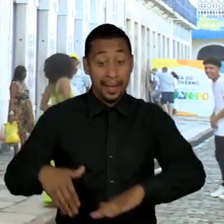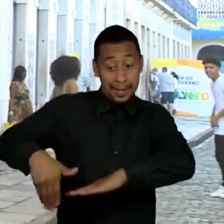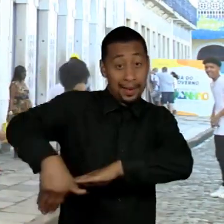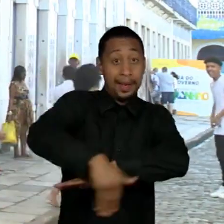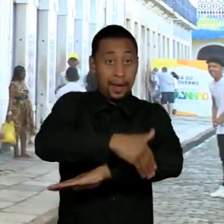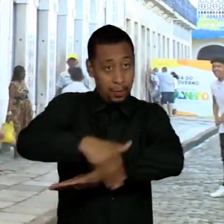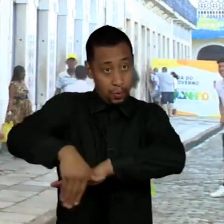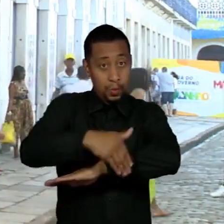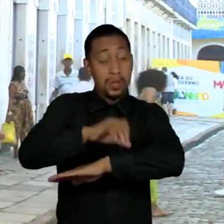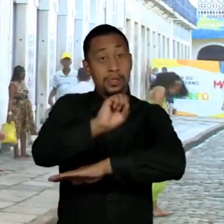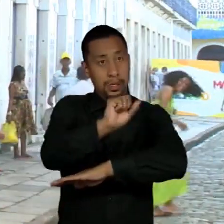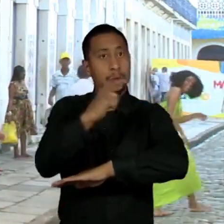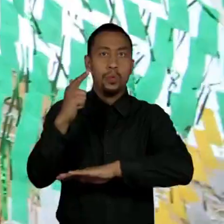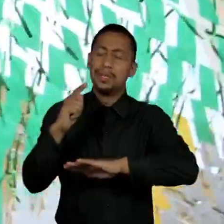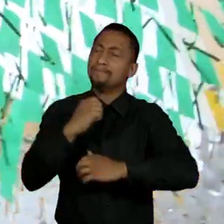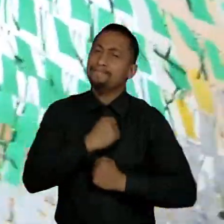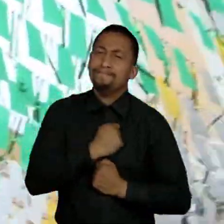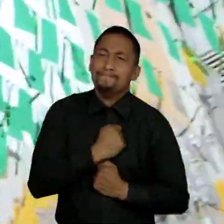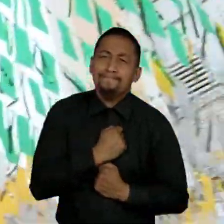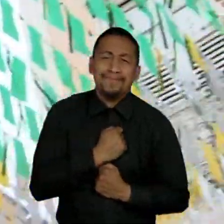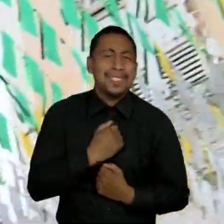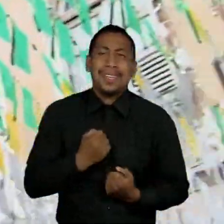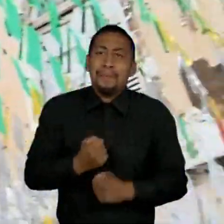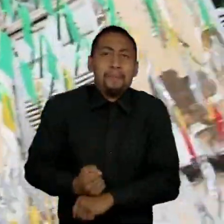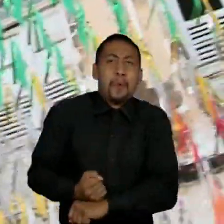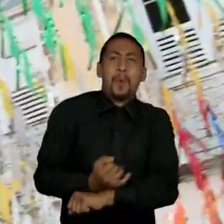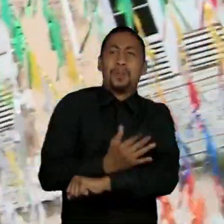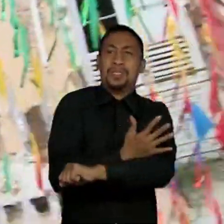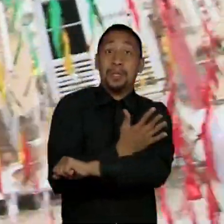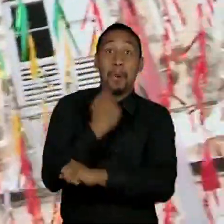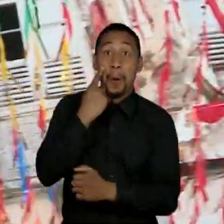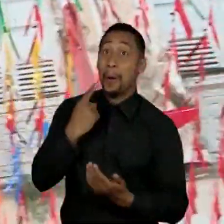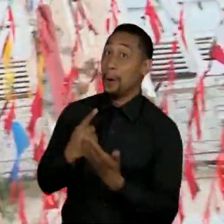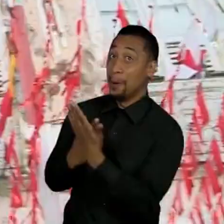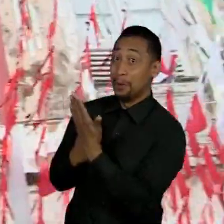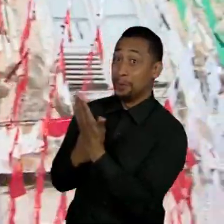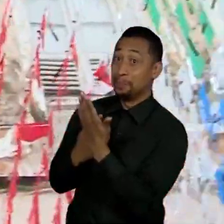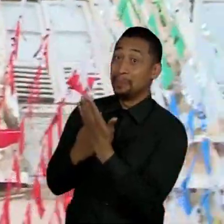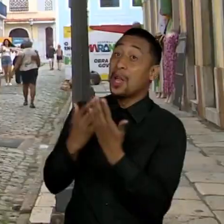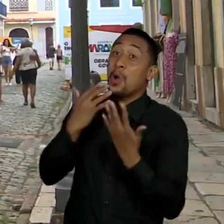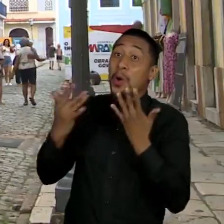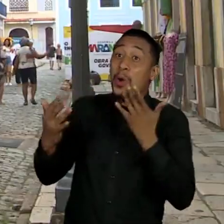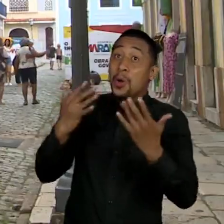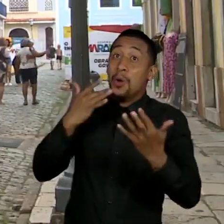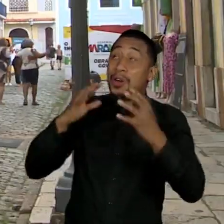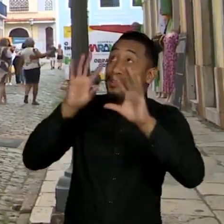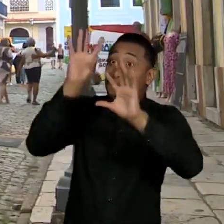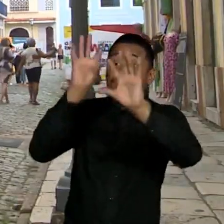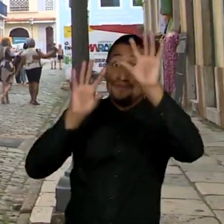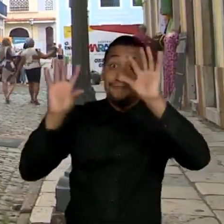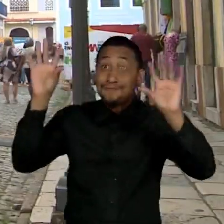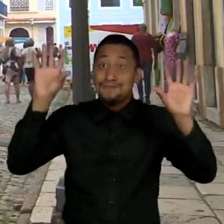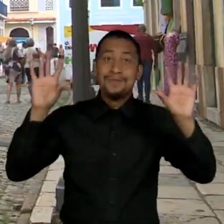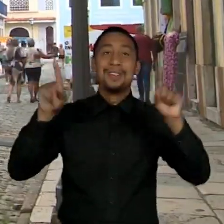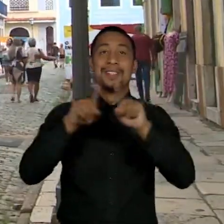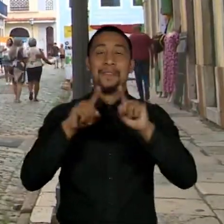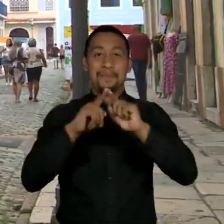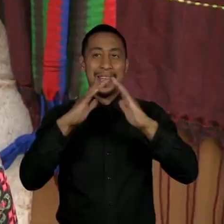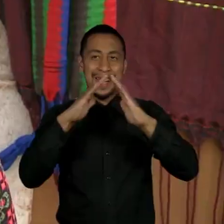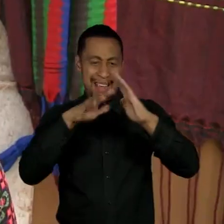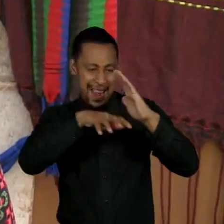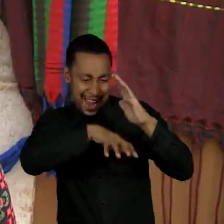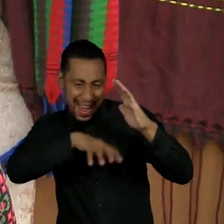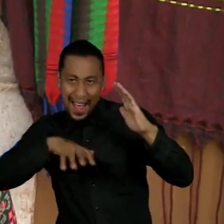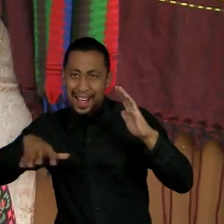O centro histórico ganha milhares de bandeirinhas coloridas que se juntam aos azulejos dos casarões históricos. É